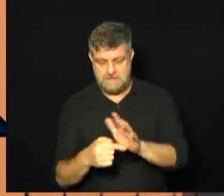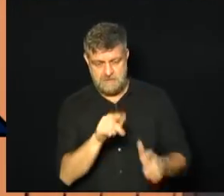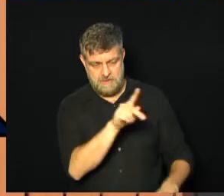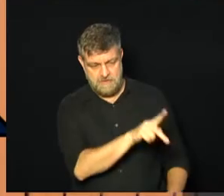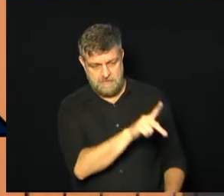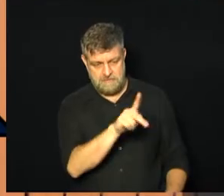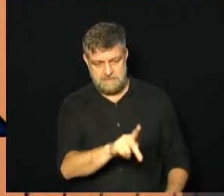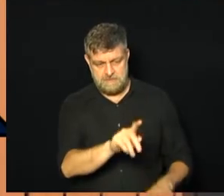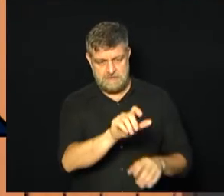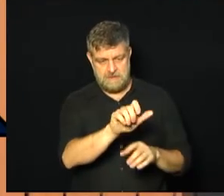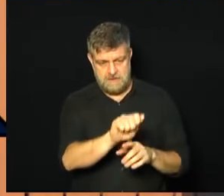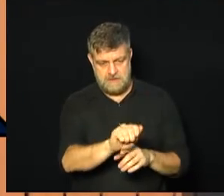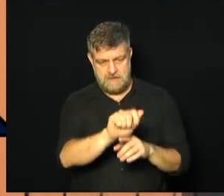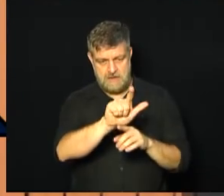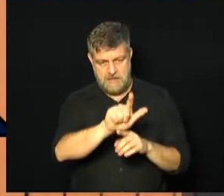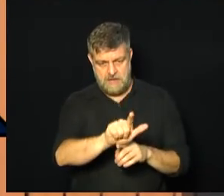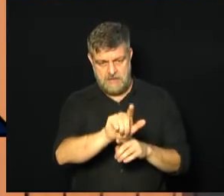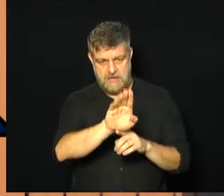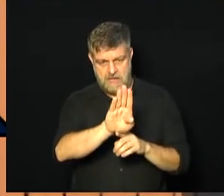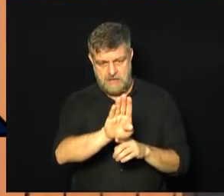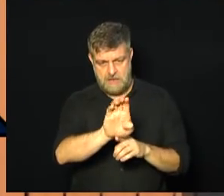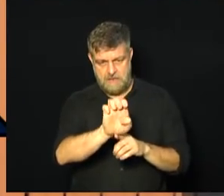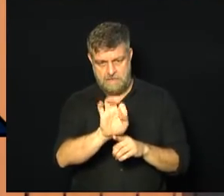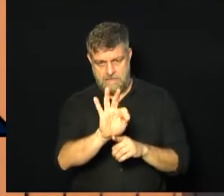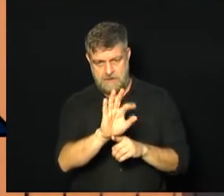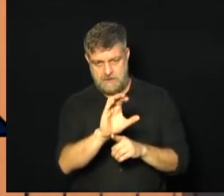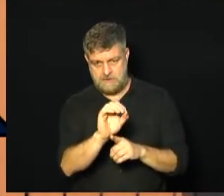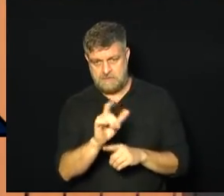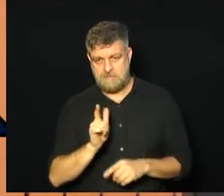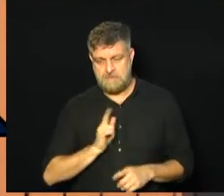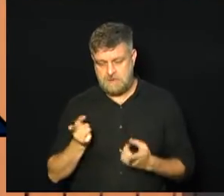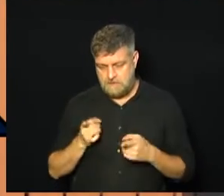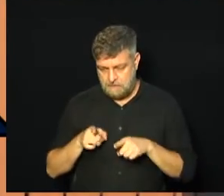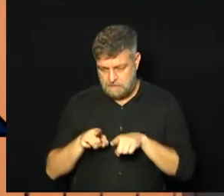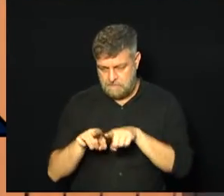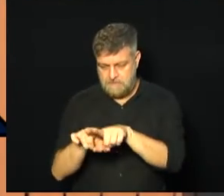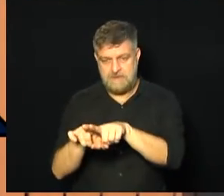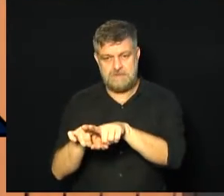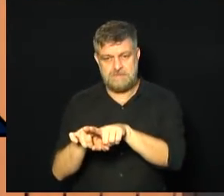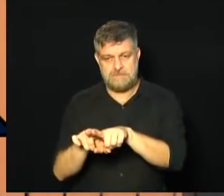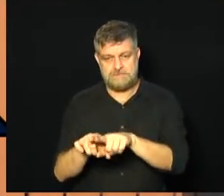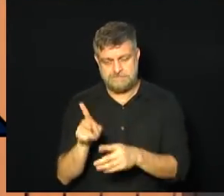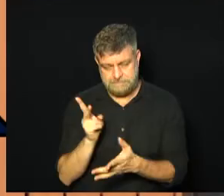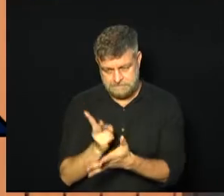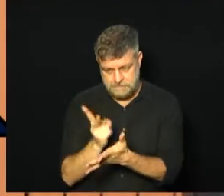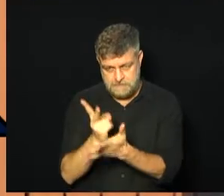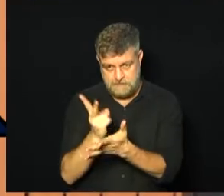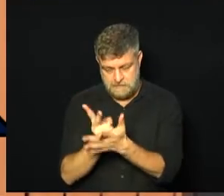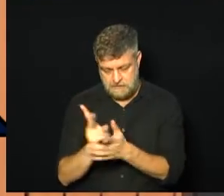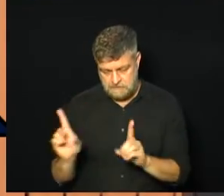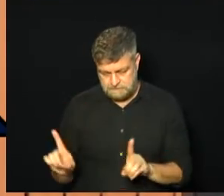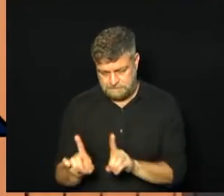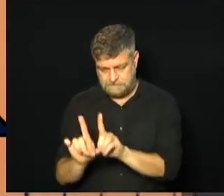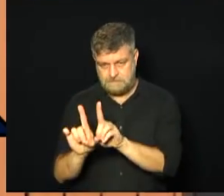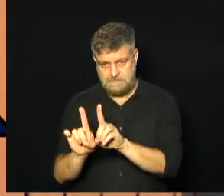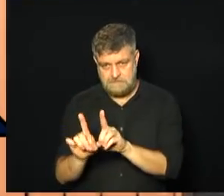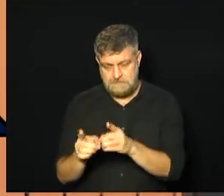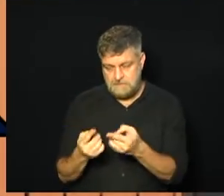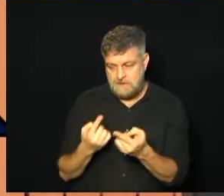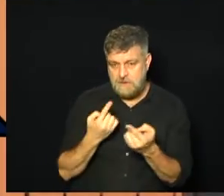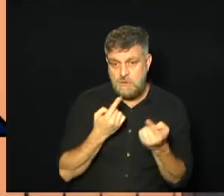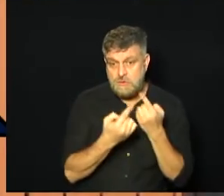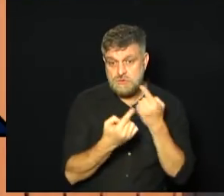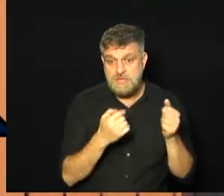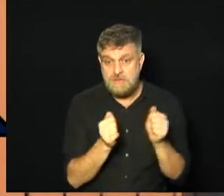Alberto, e que é um parceiro, né, que foi importante nesse diálogo com o